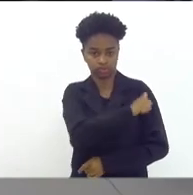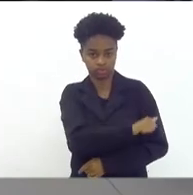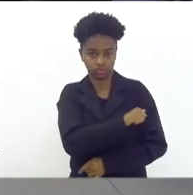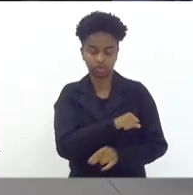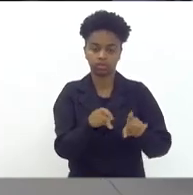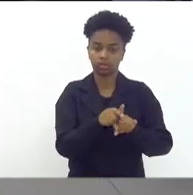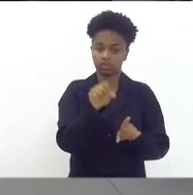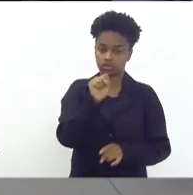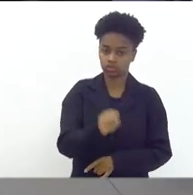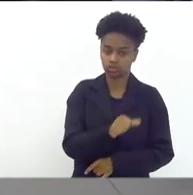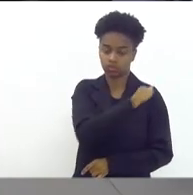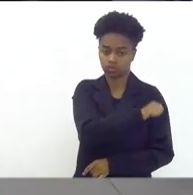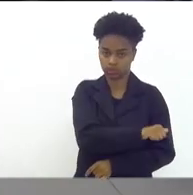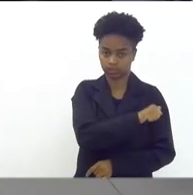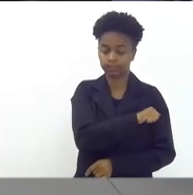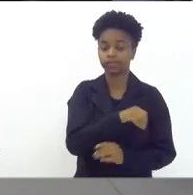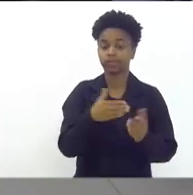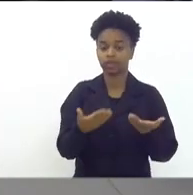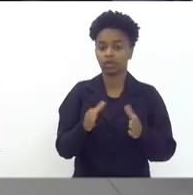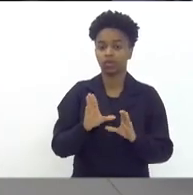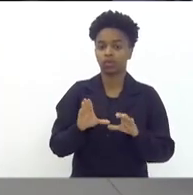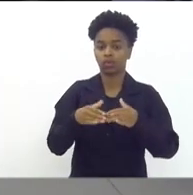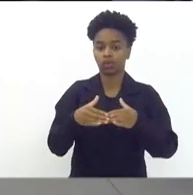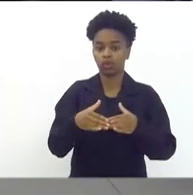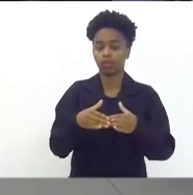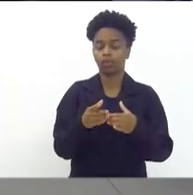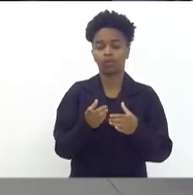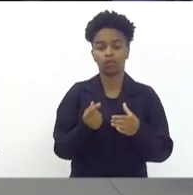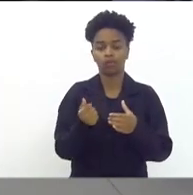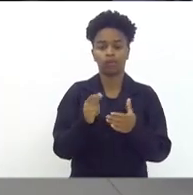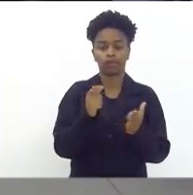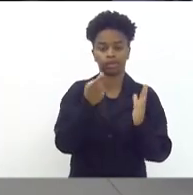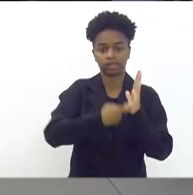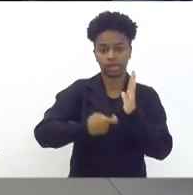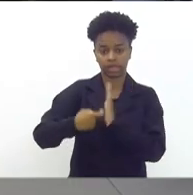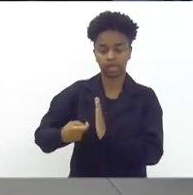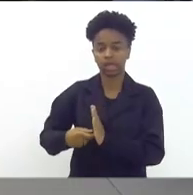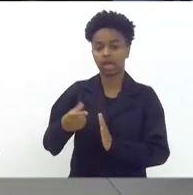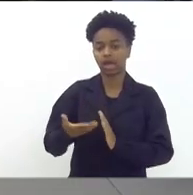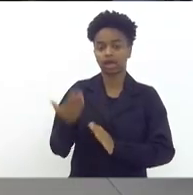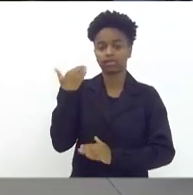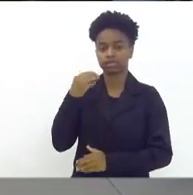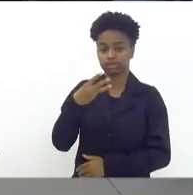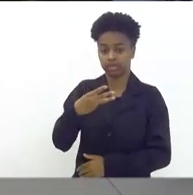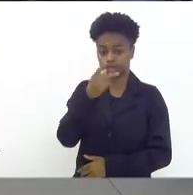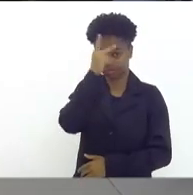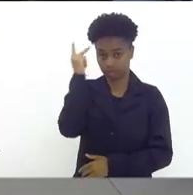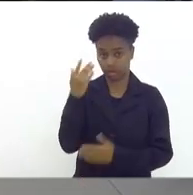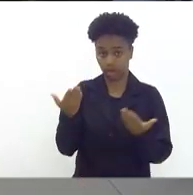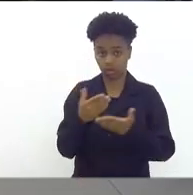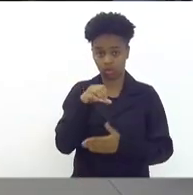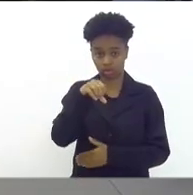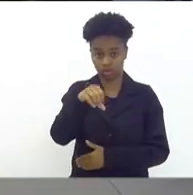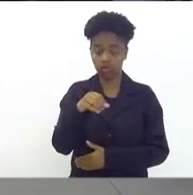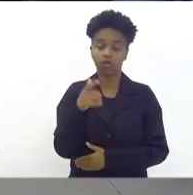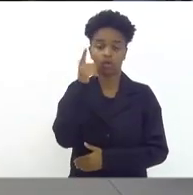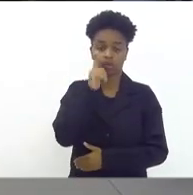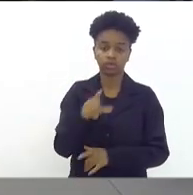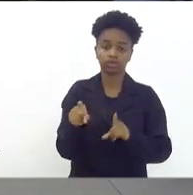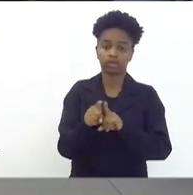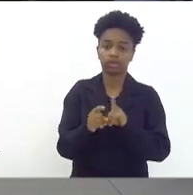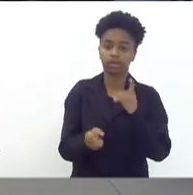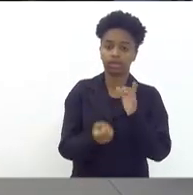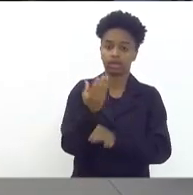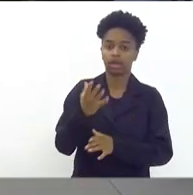tarifária são três pessoas hoje são nove isso vai possibilitar Inclusive a criação de uma contabilidade regulatória